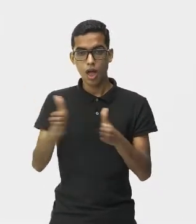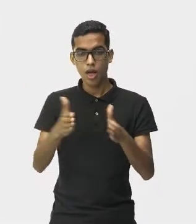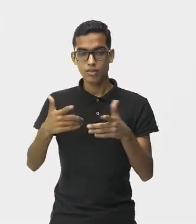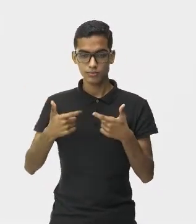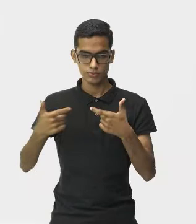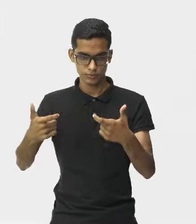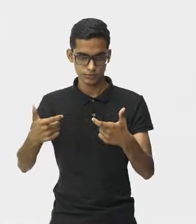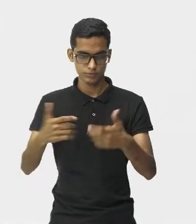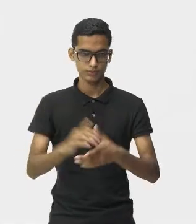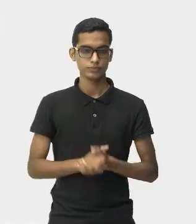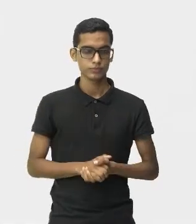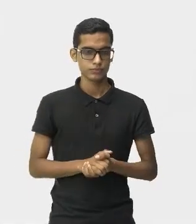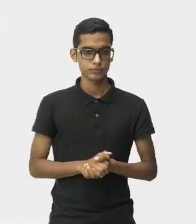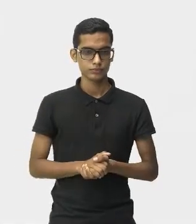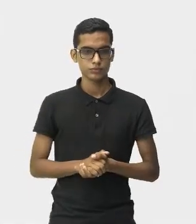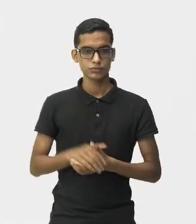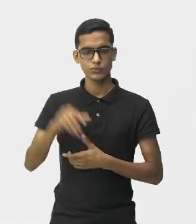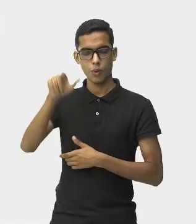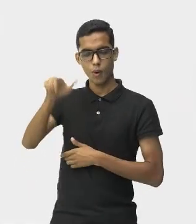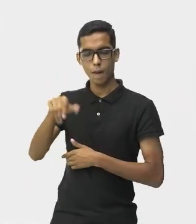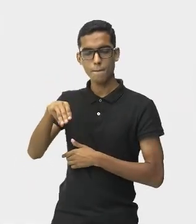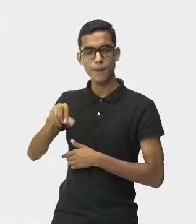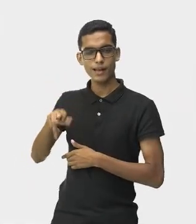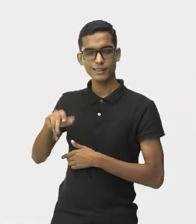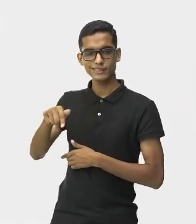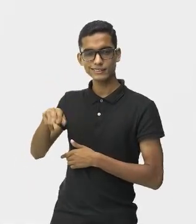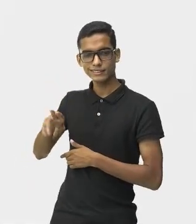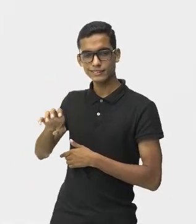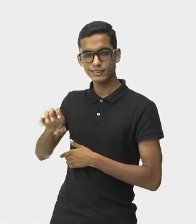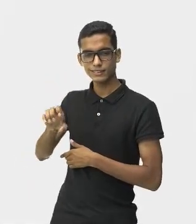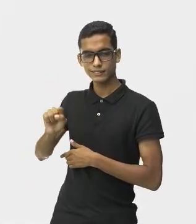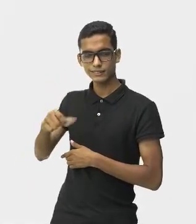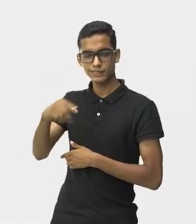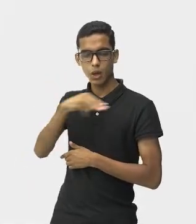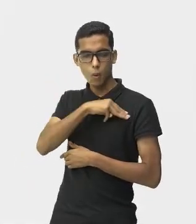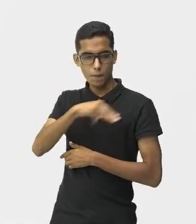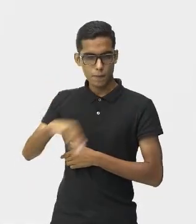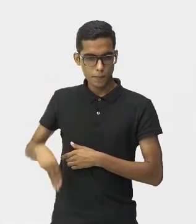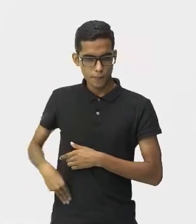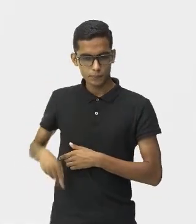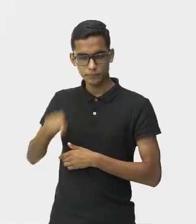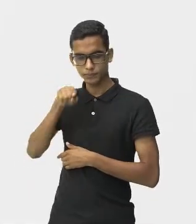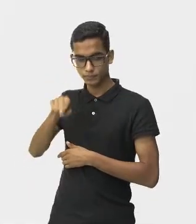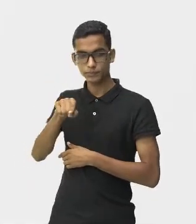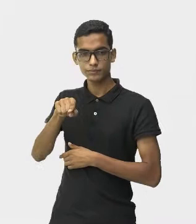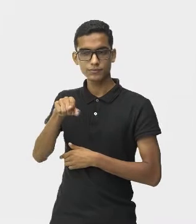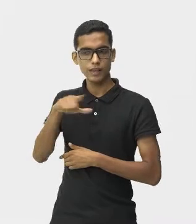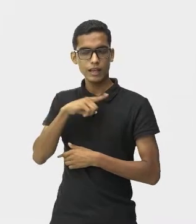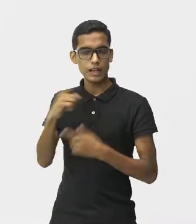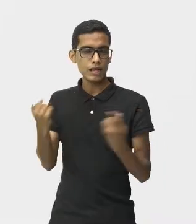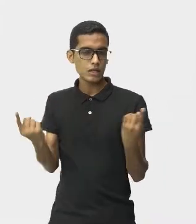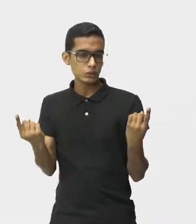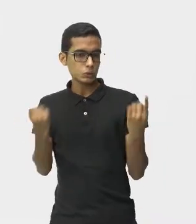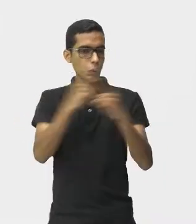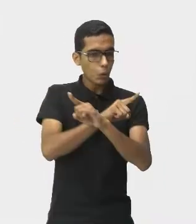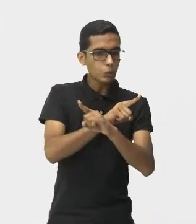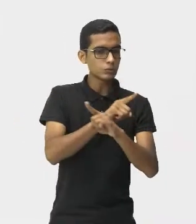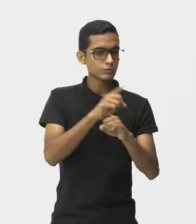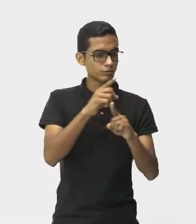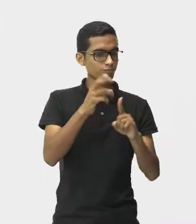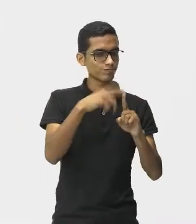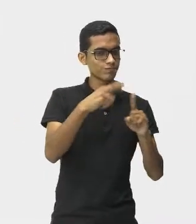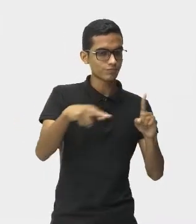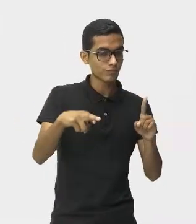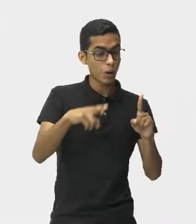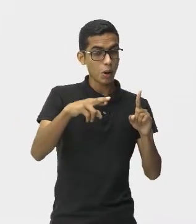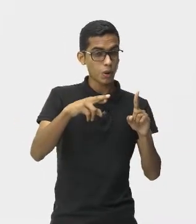e rígido nos seus propósitos, anticlerical, ou seja, era contrário às ideologias religiosas, principalmente da